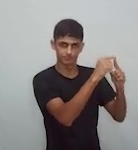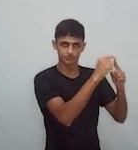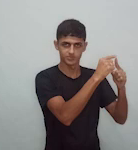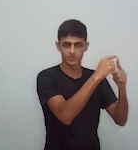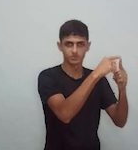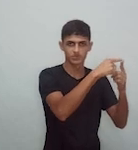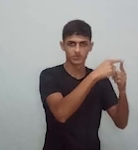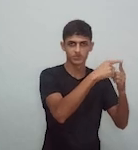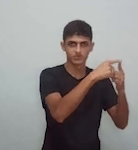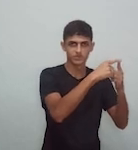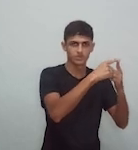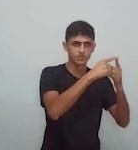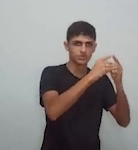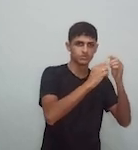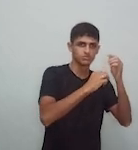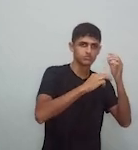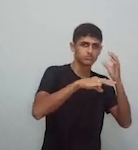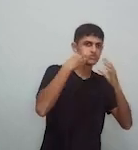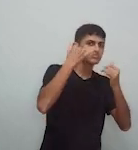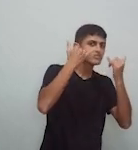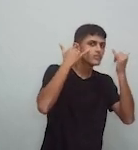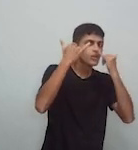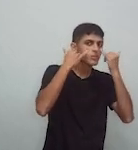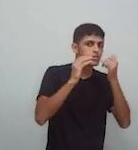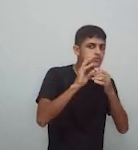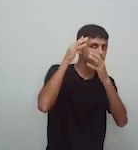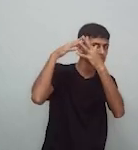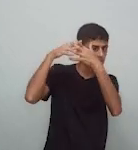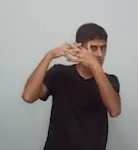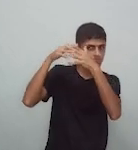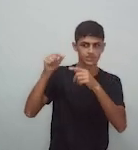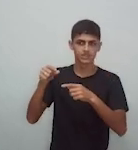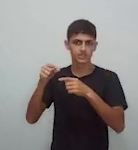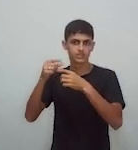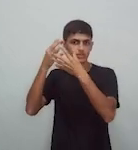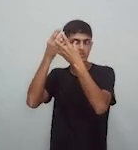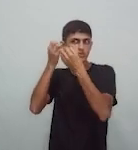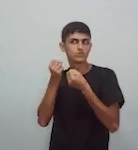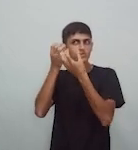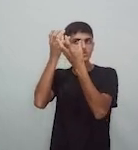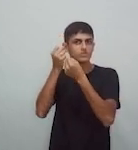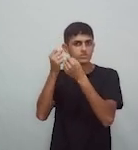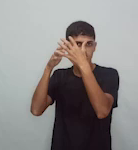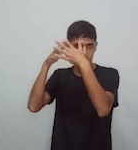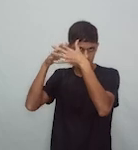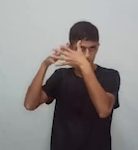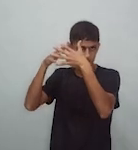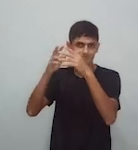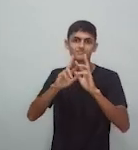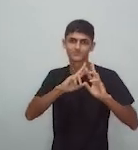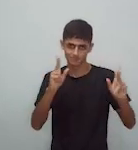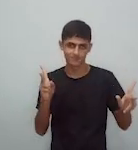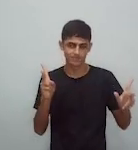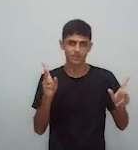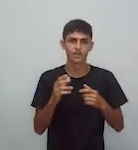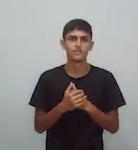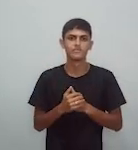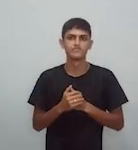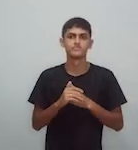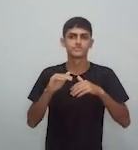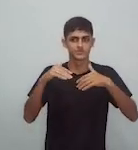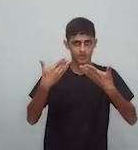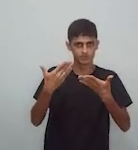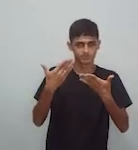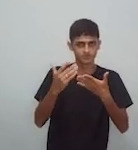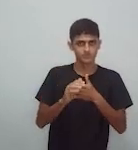nervosos, outro vai receber os impulsos nervosos. Então, você vai entender cada um melhor daqui para frente. Então, vejam só.